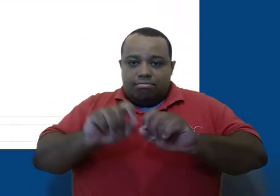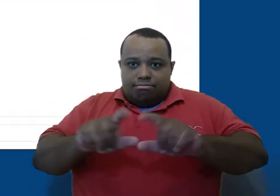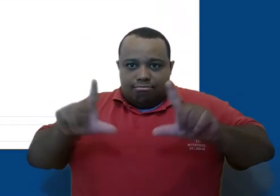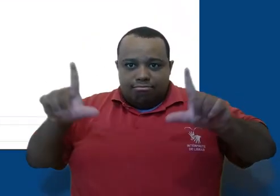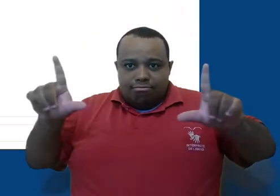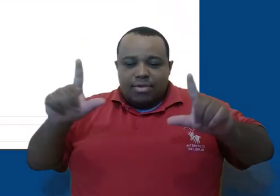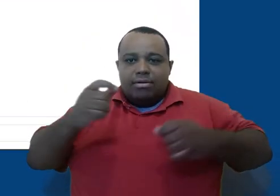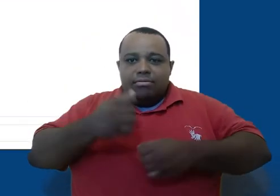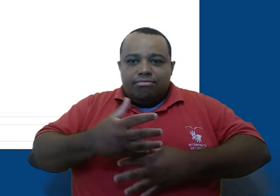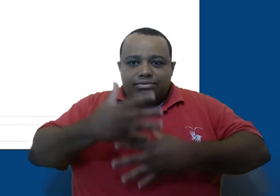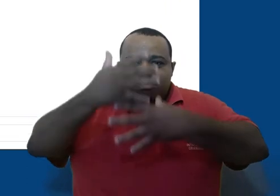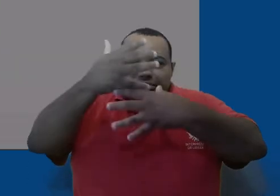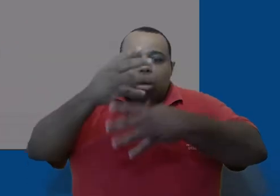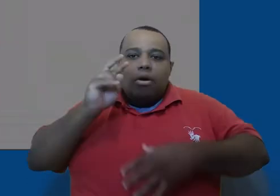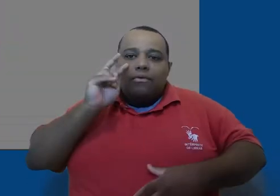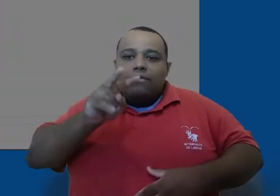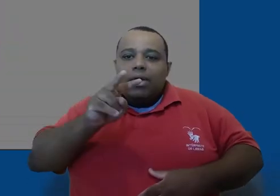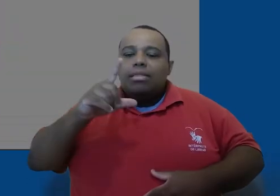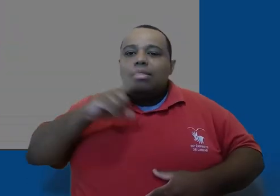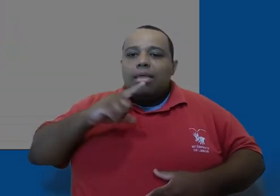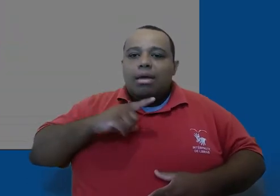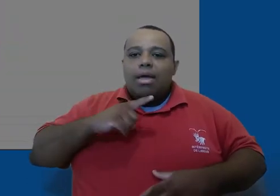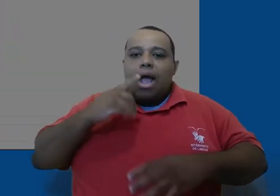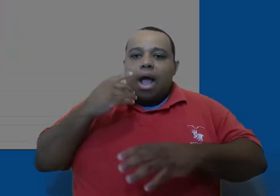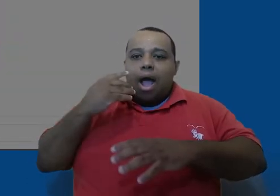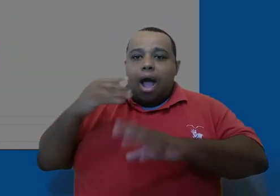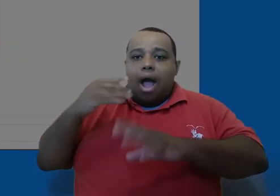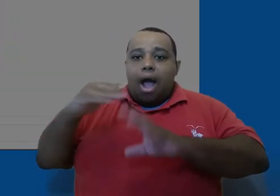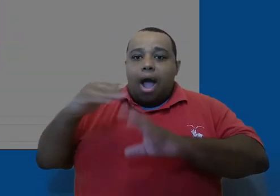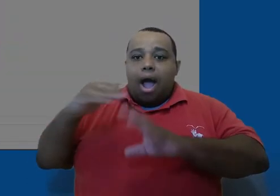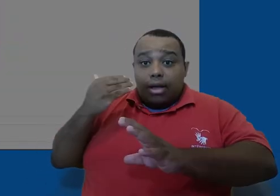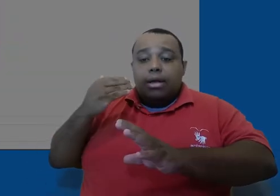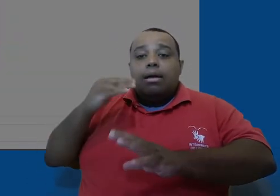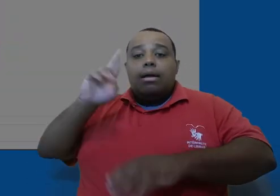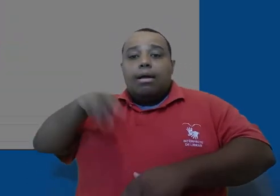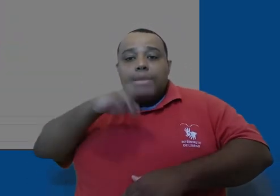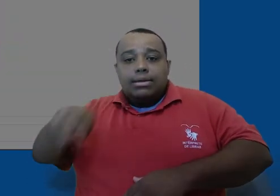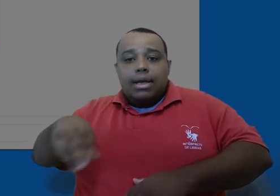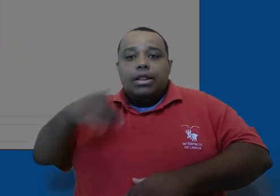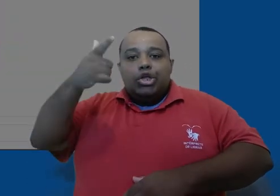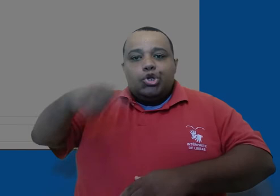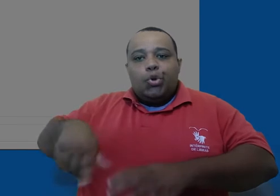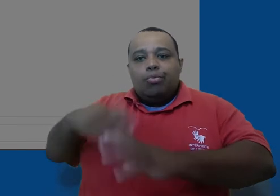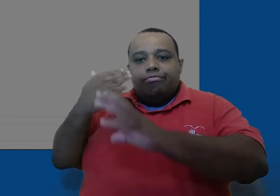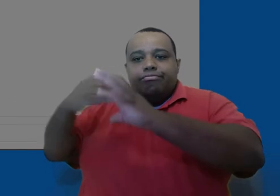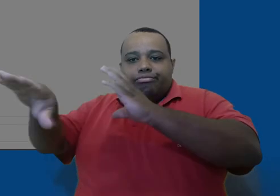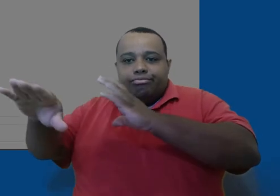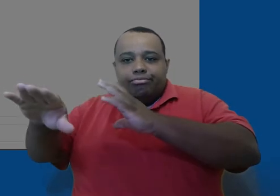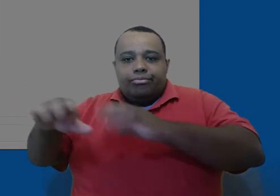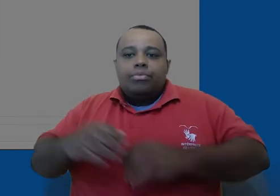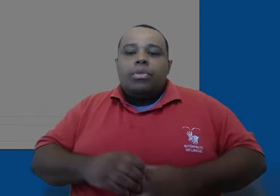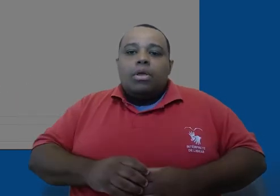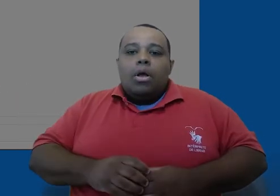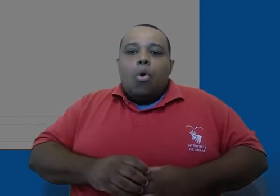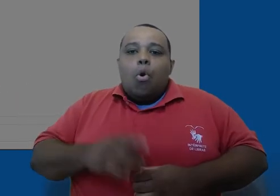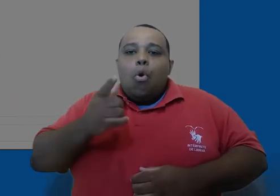se eu fizer o mesmo procedimento e clicar em ver histórico na Priscila posso ver que ela fez o envio do trabalho cancelou enviou